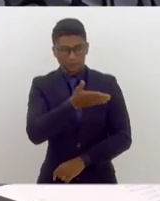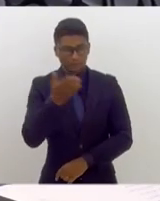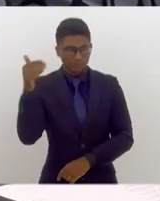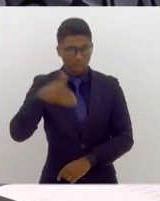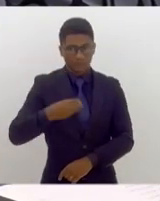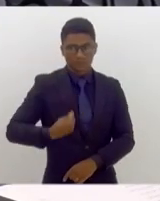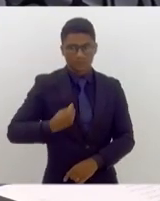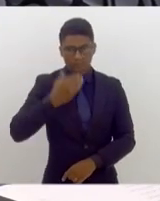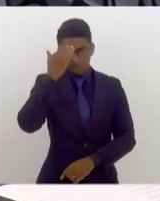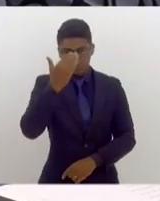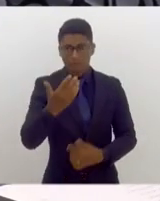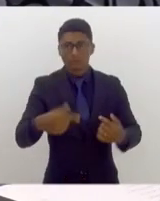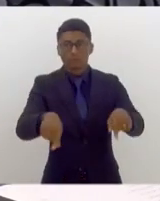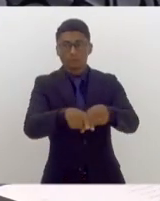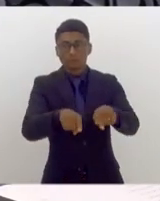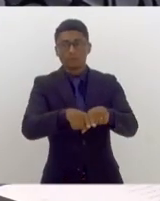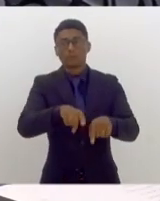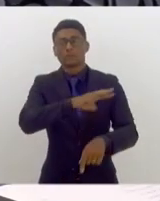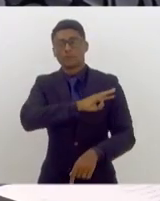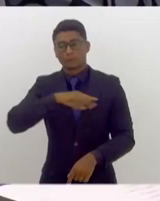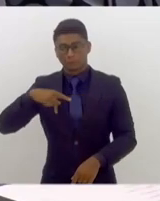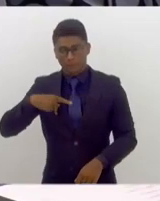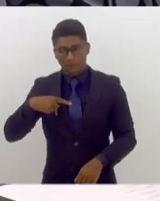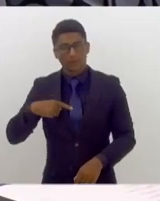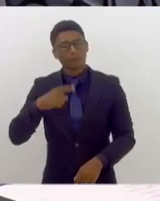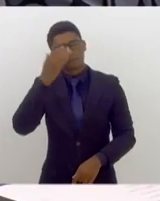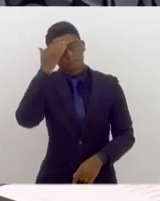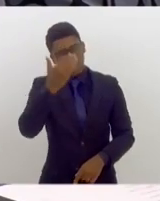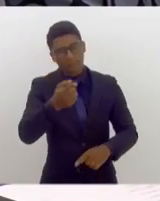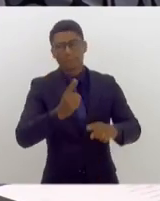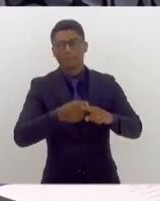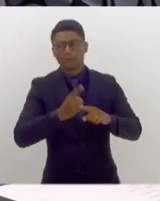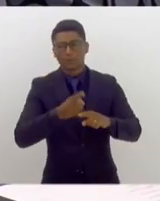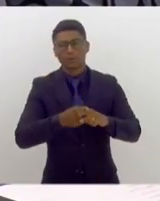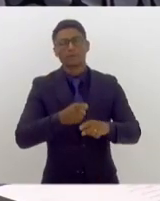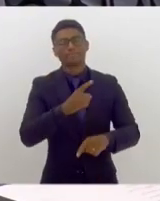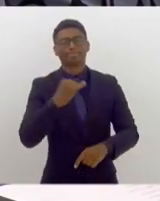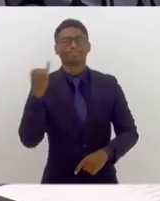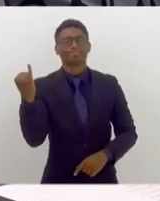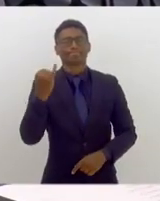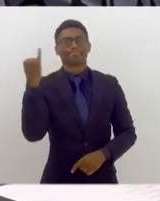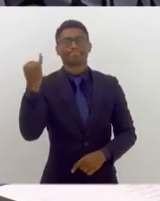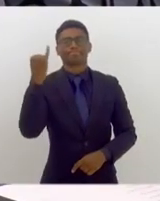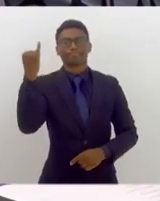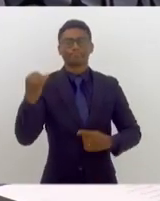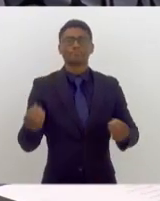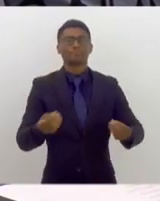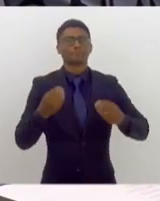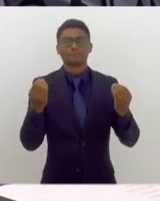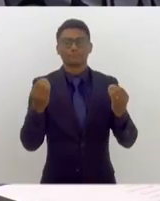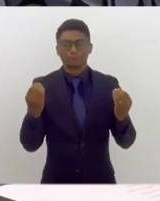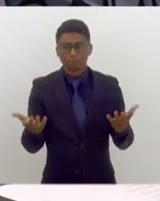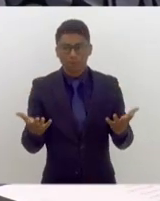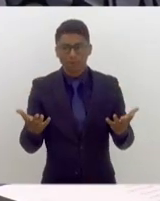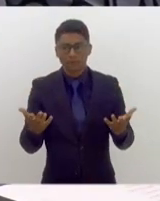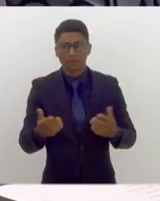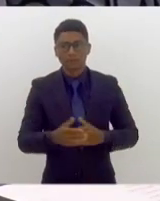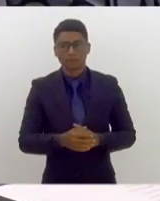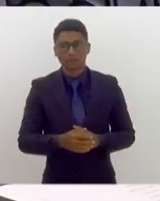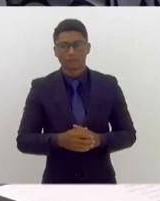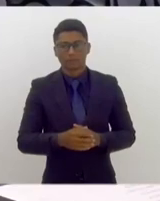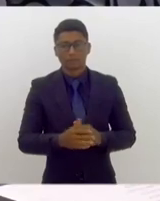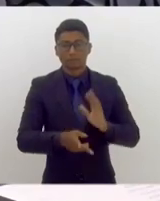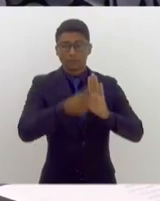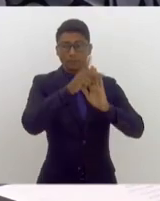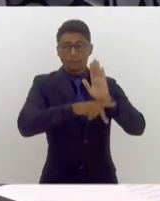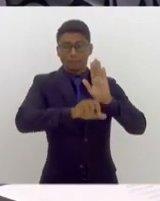e obrigado ao Ministério Público, que também foi um ator fundamental na luta para que essa mensagem, trazendo o plano para